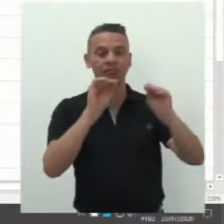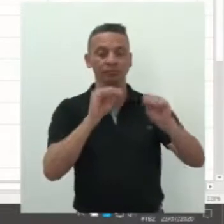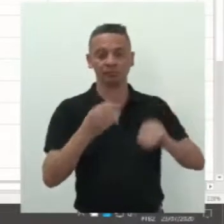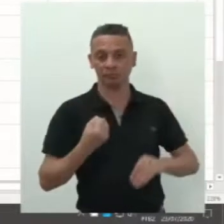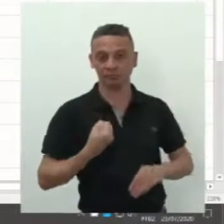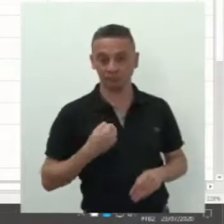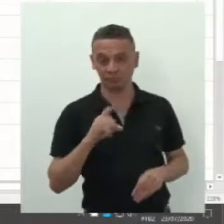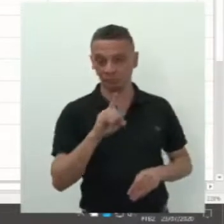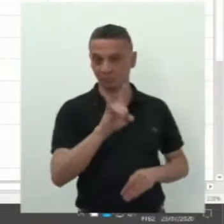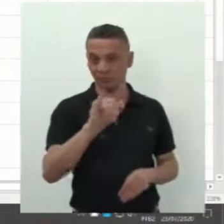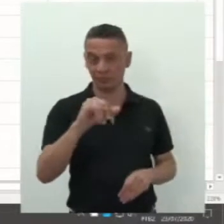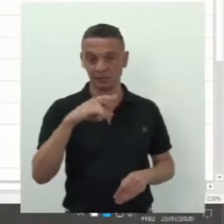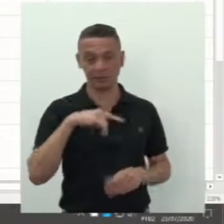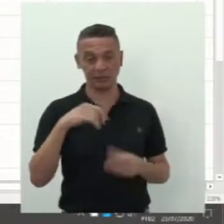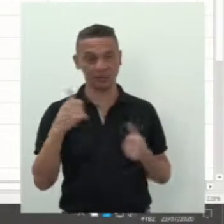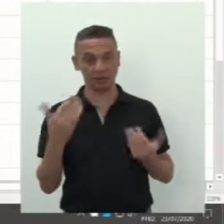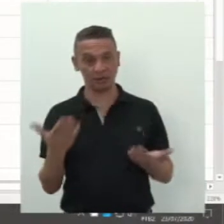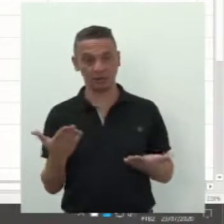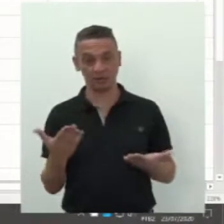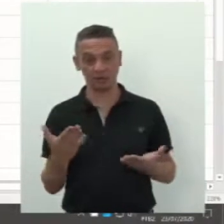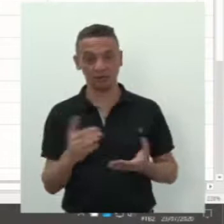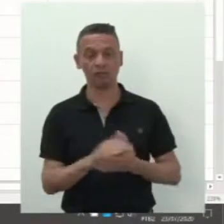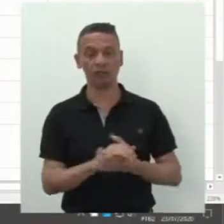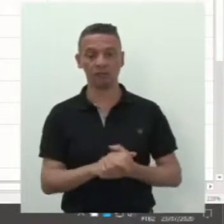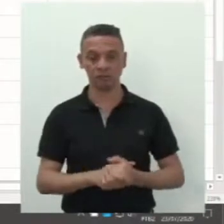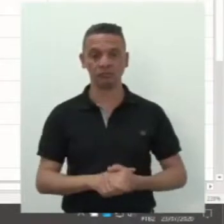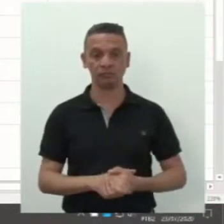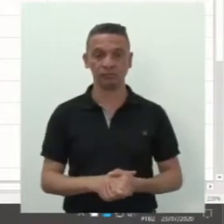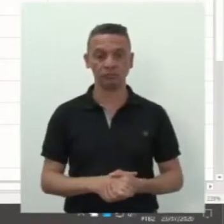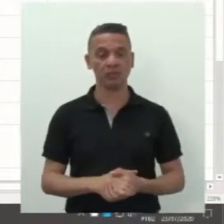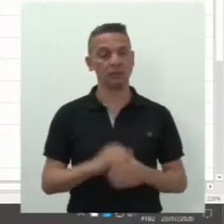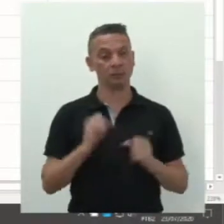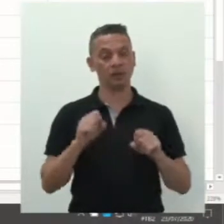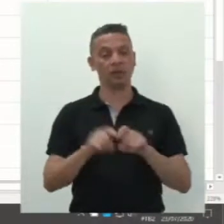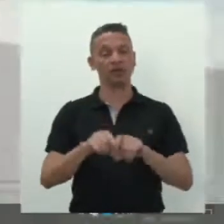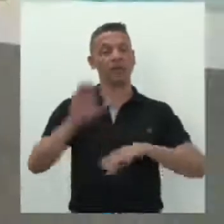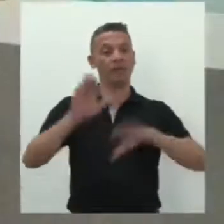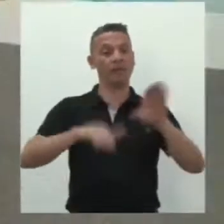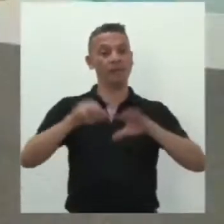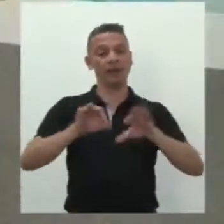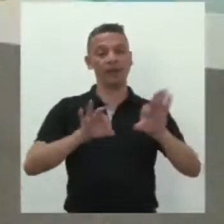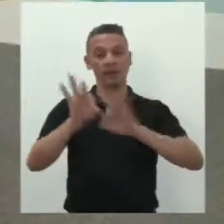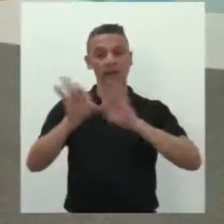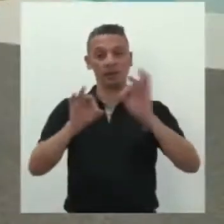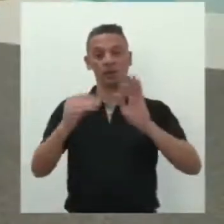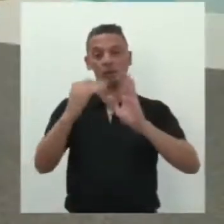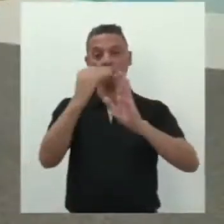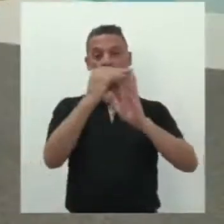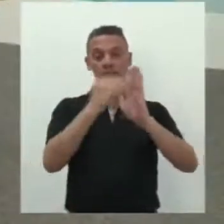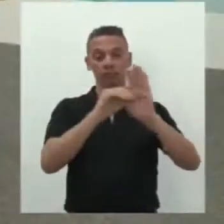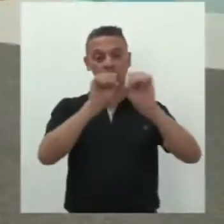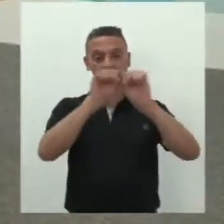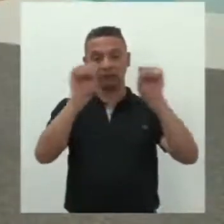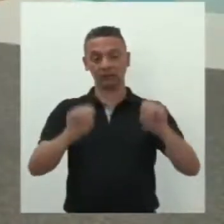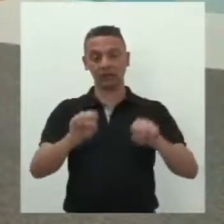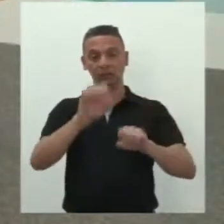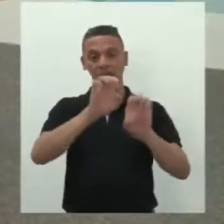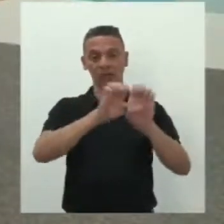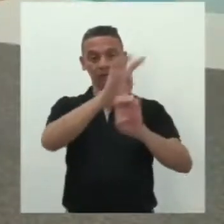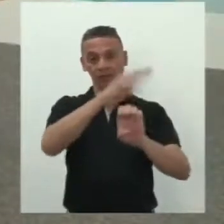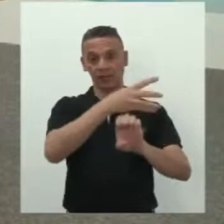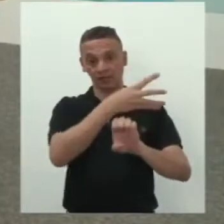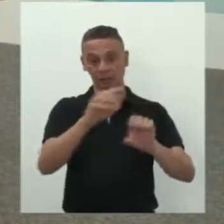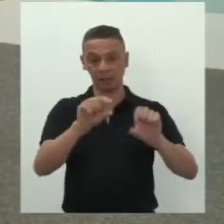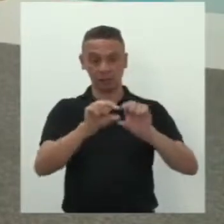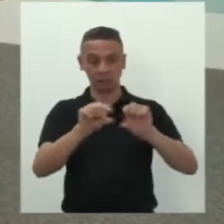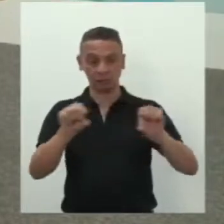como data, né? Ele também não aparece hashtag. Pode ser. Dependendo da configuração que você tiver colocado para sua